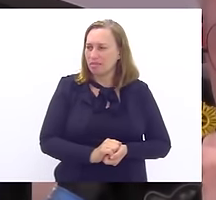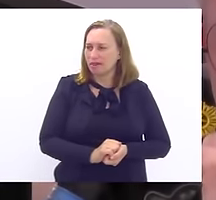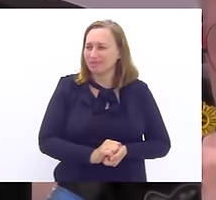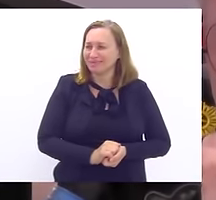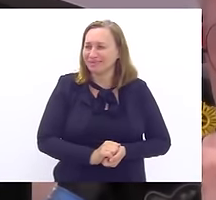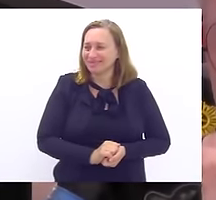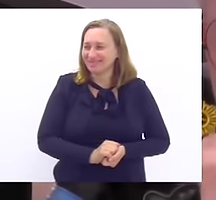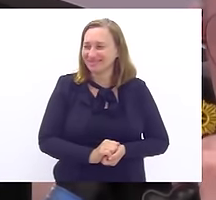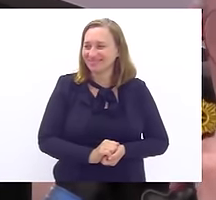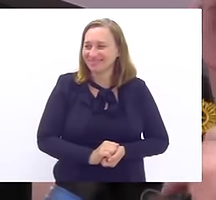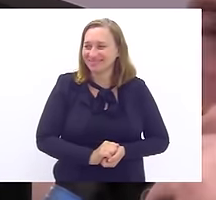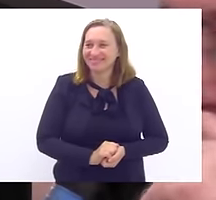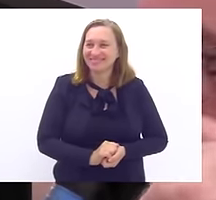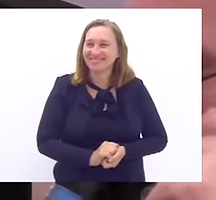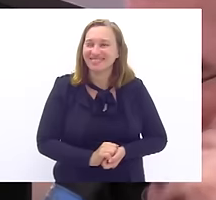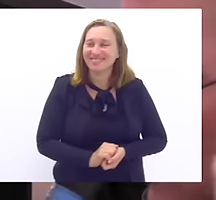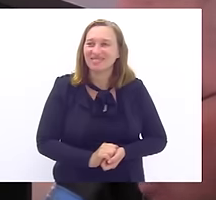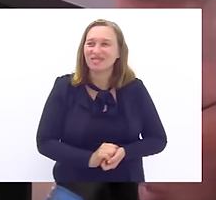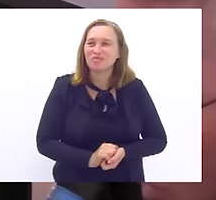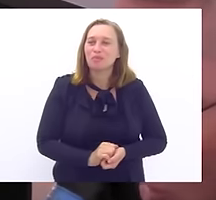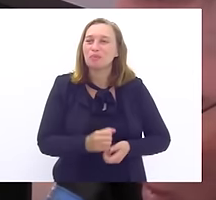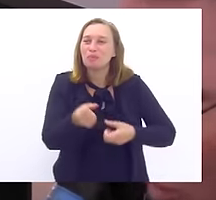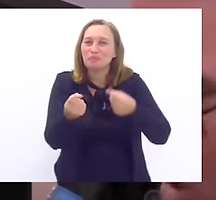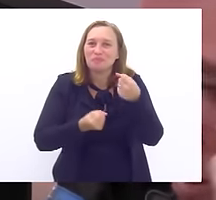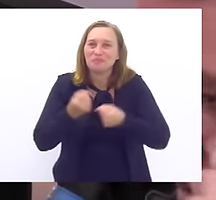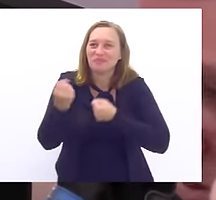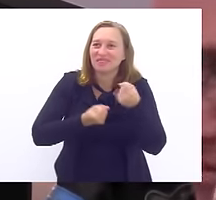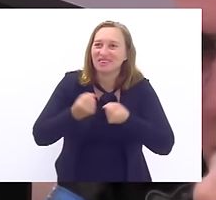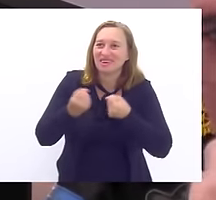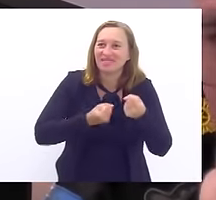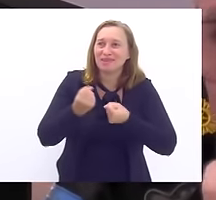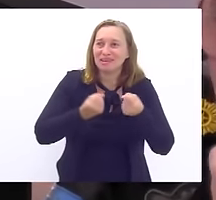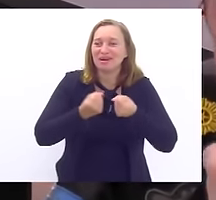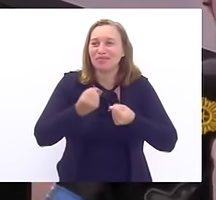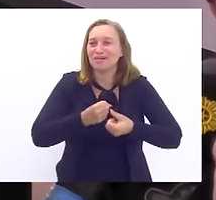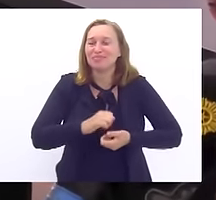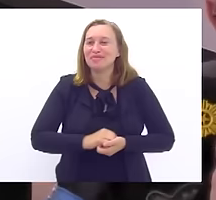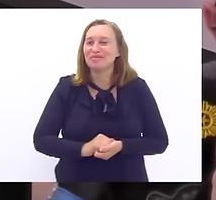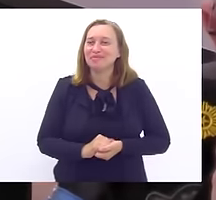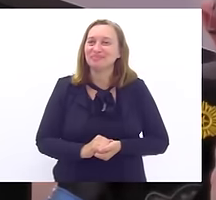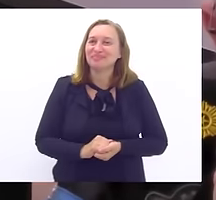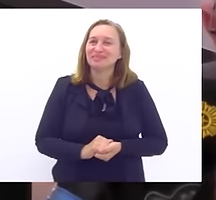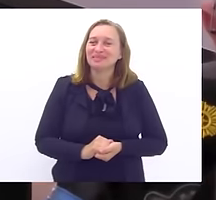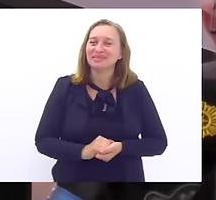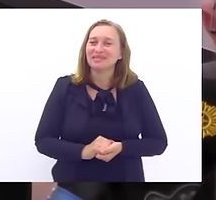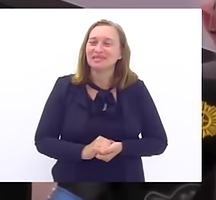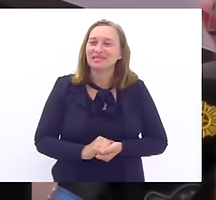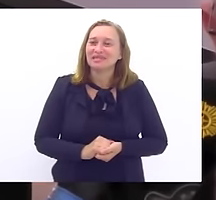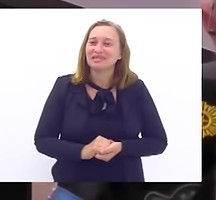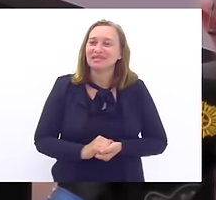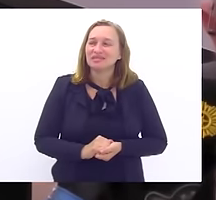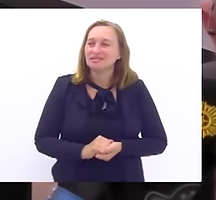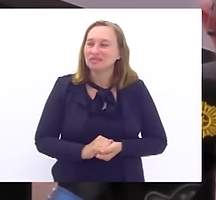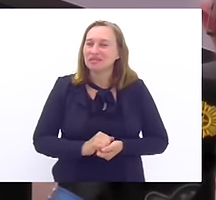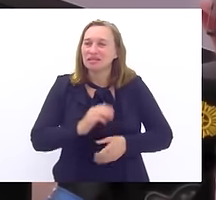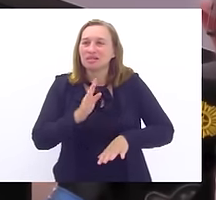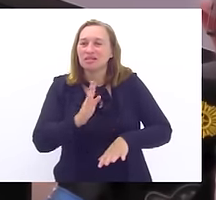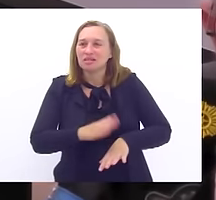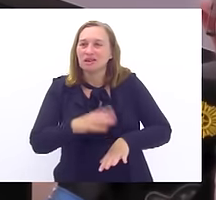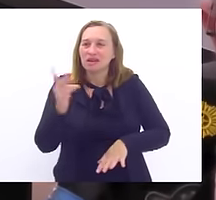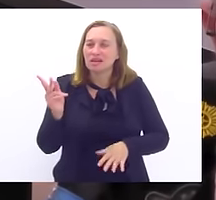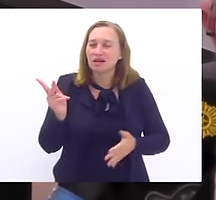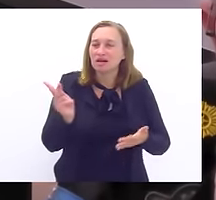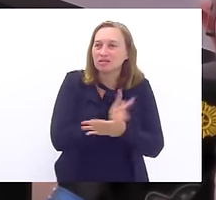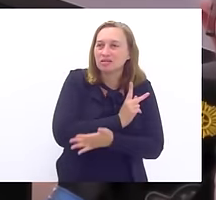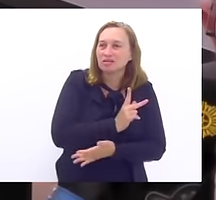os mais típicos são esses o carro tá com o que mais o que é mais corriqueiro um para-brisa